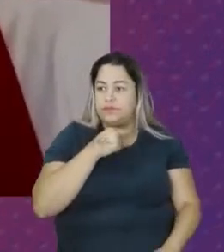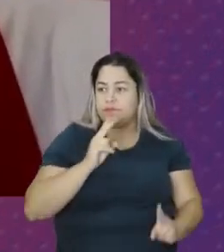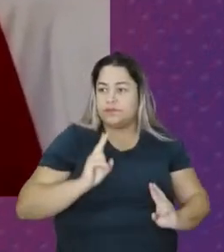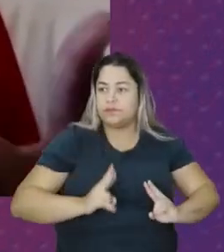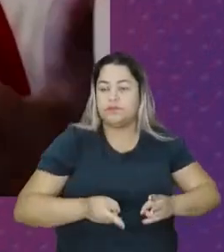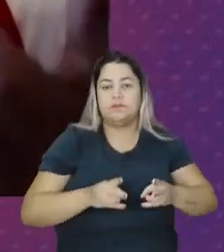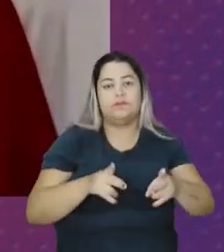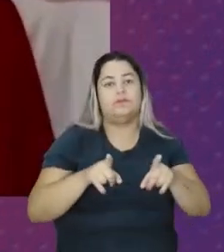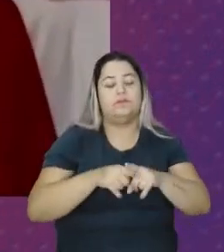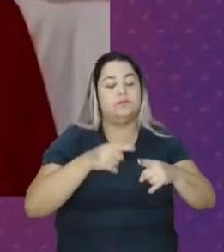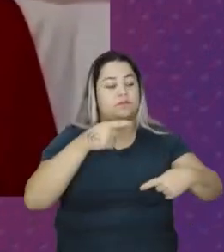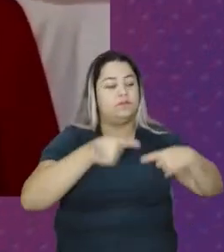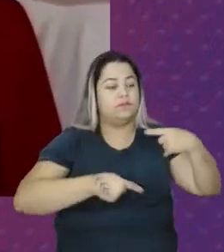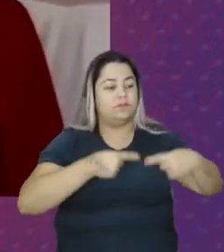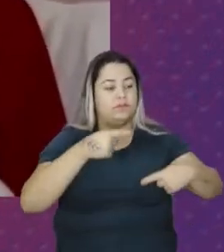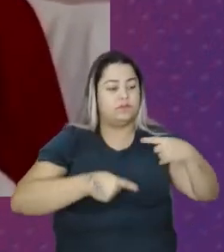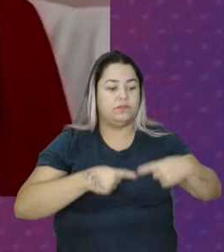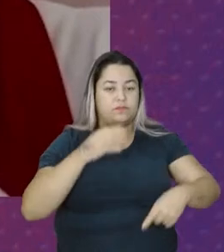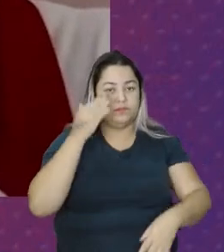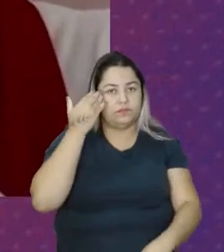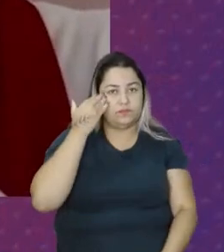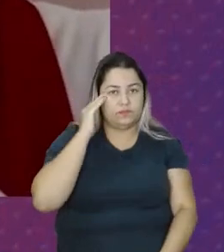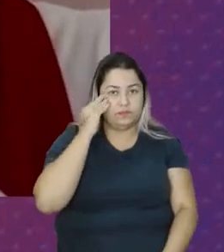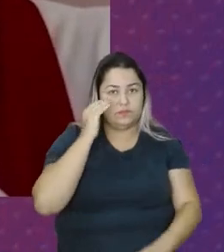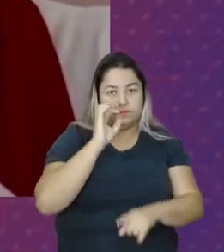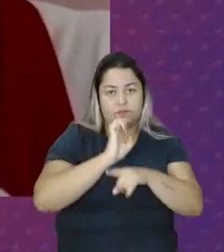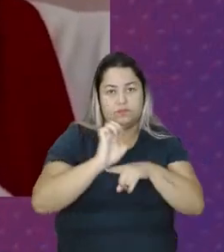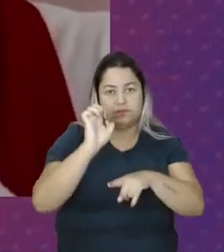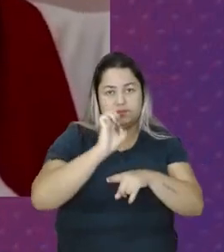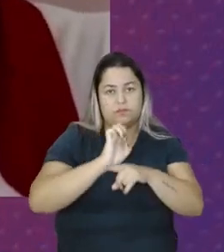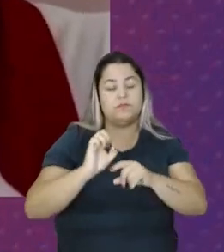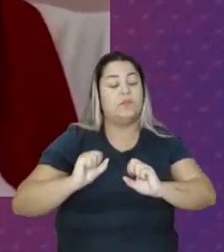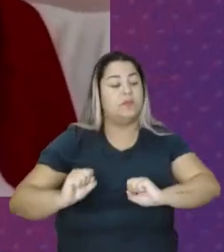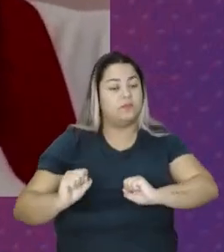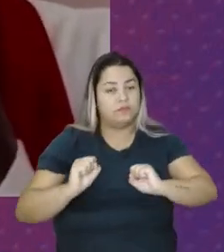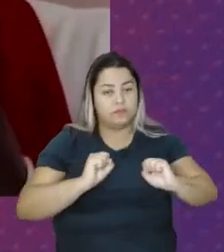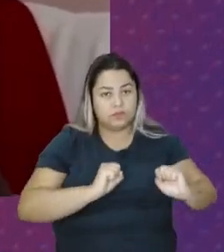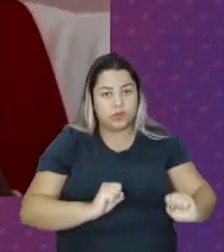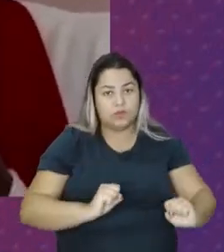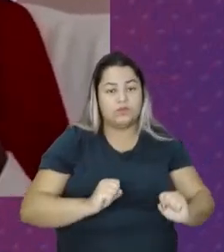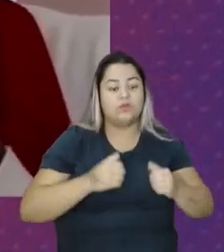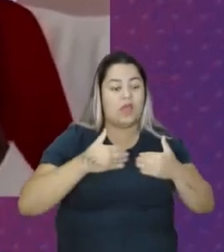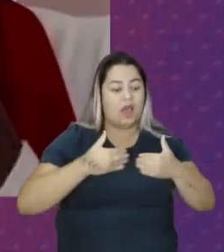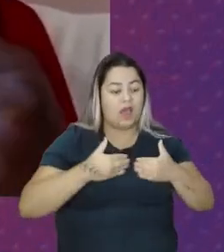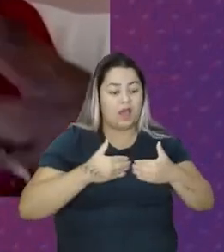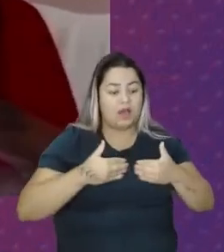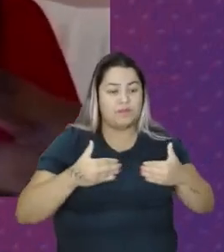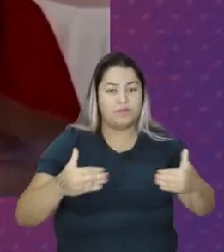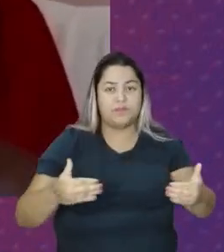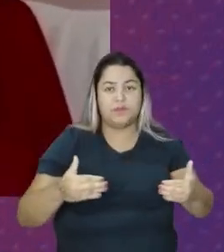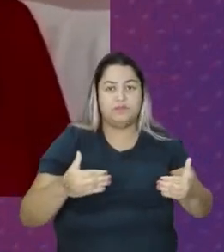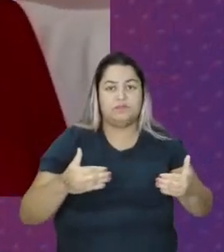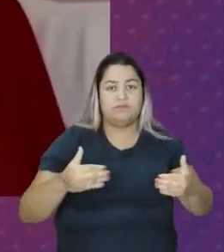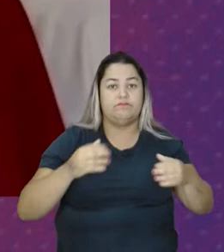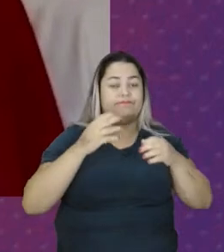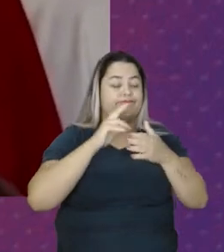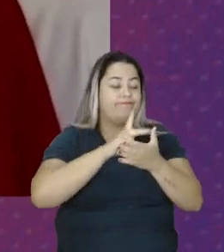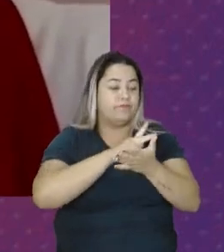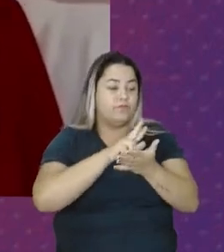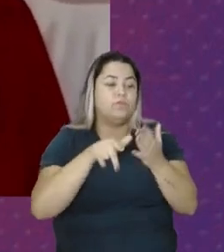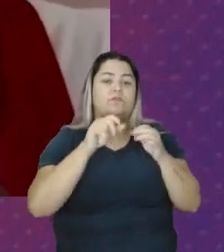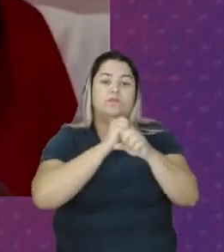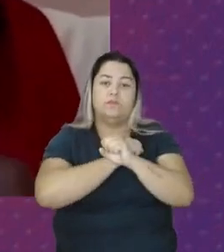continuar discutindo e entendendo que o Estado ele pode abrir possibilidades